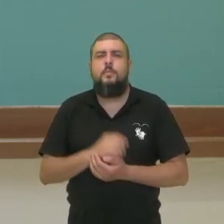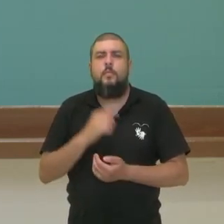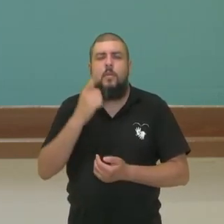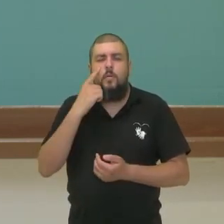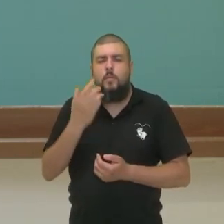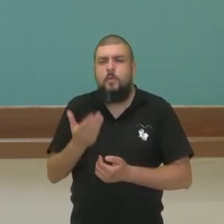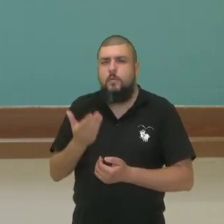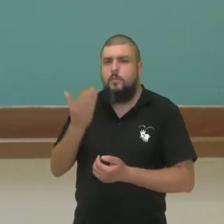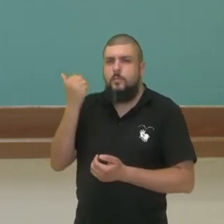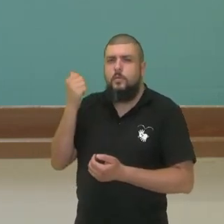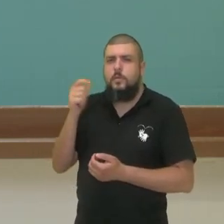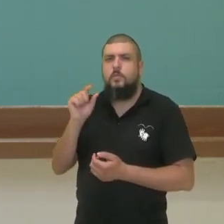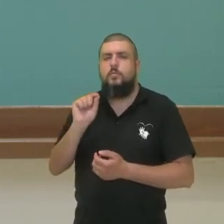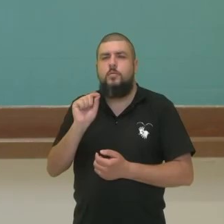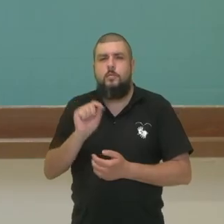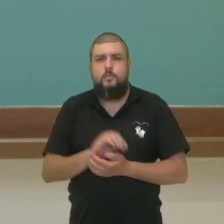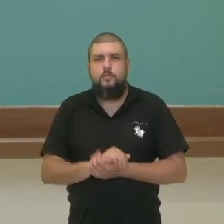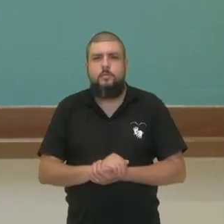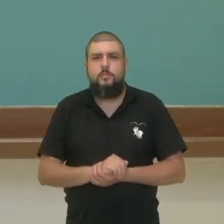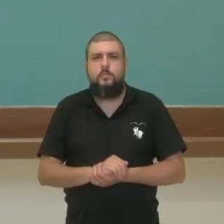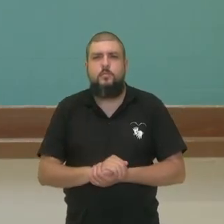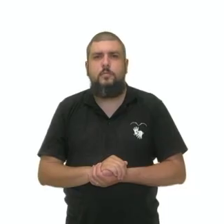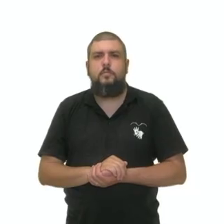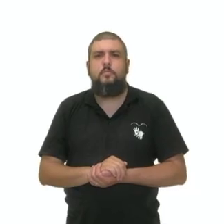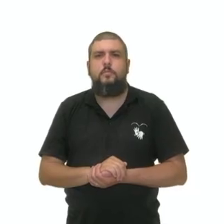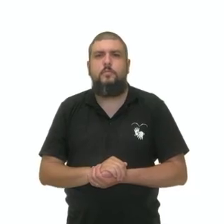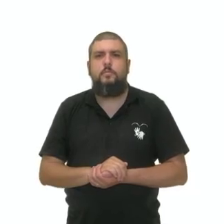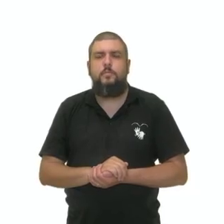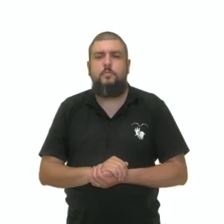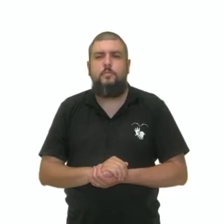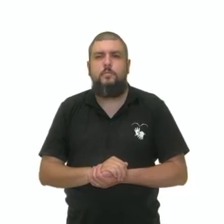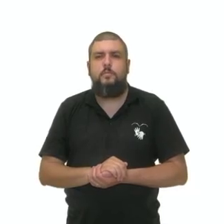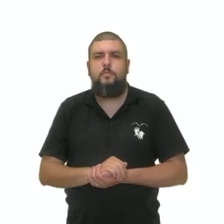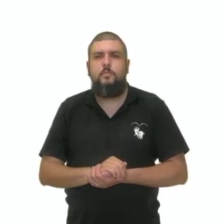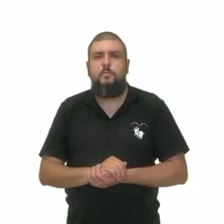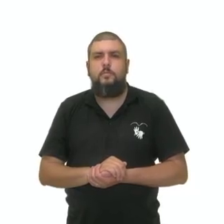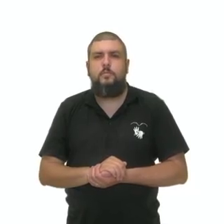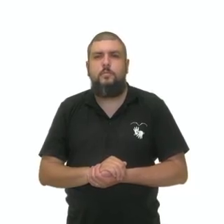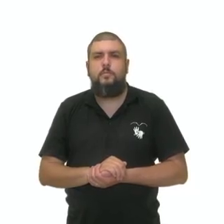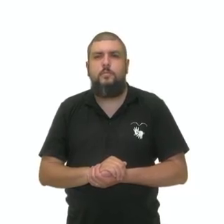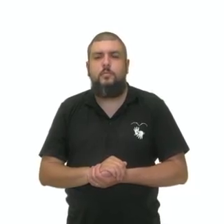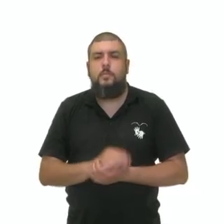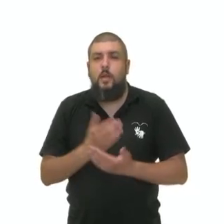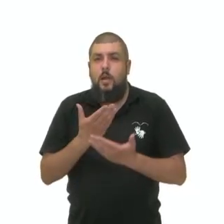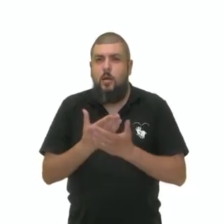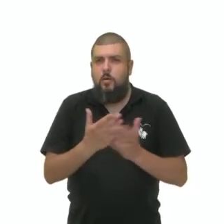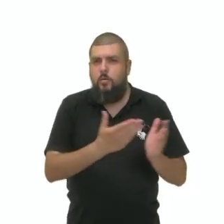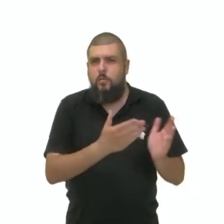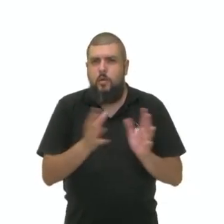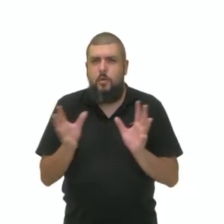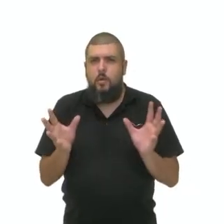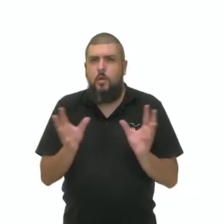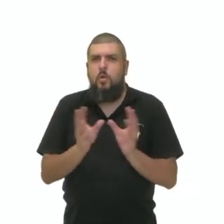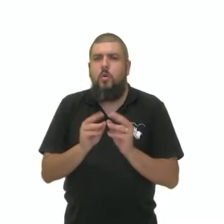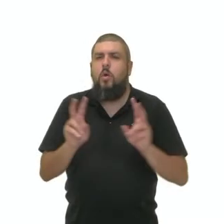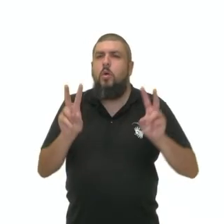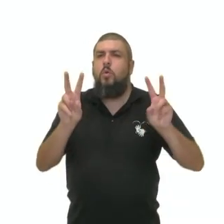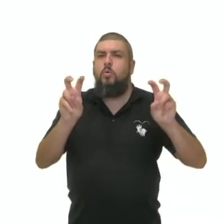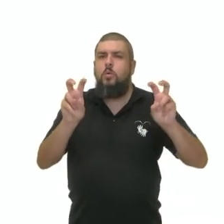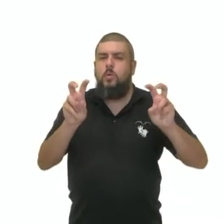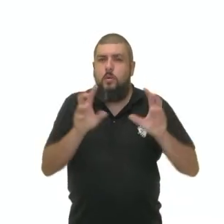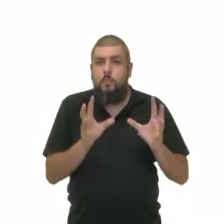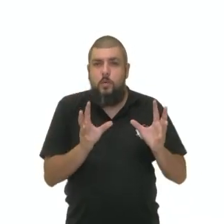conversou hoje, então? Vamos retomar? Nessa aula retomamos o que é uma resenha e suas características. Lemos